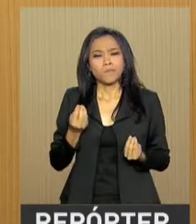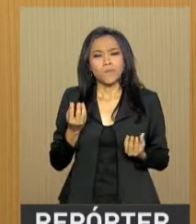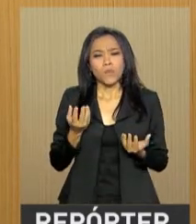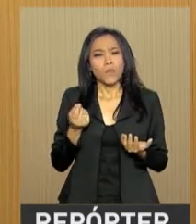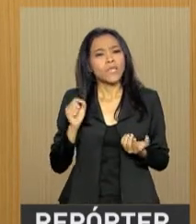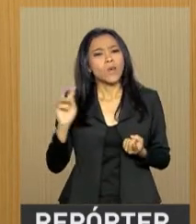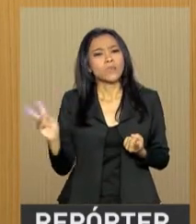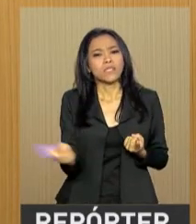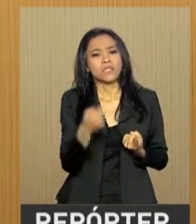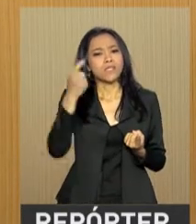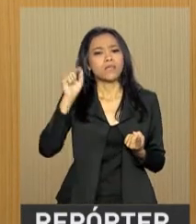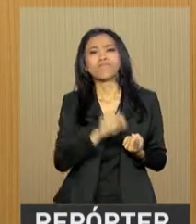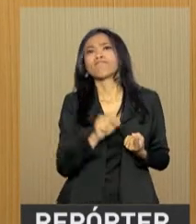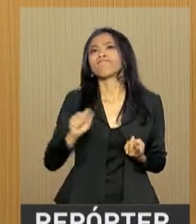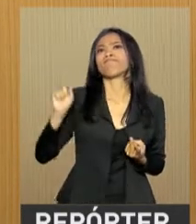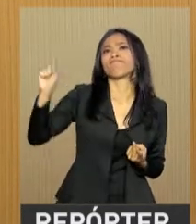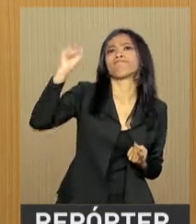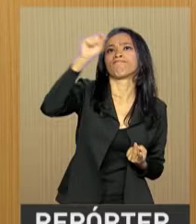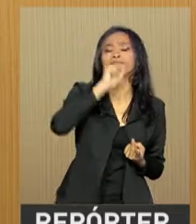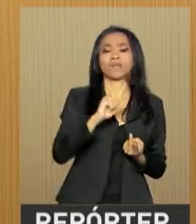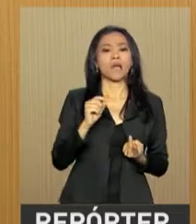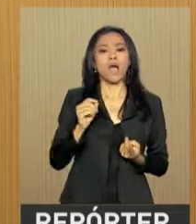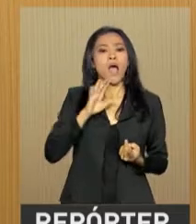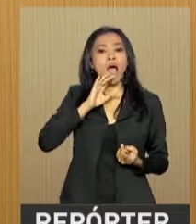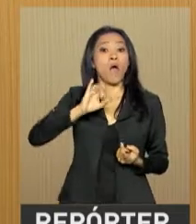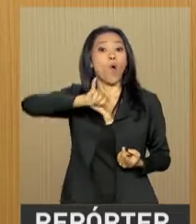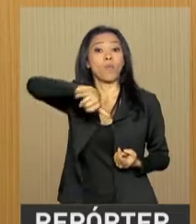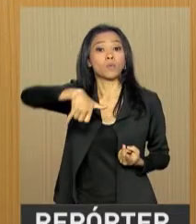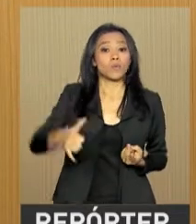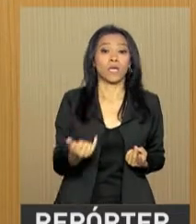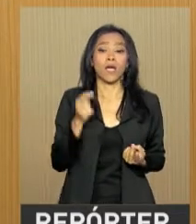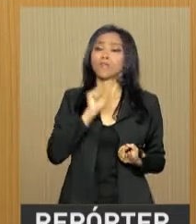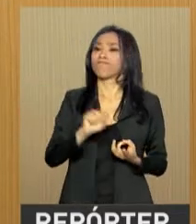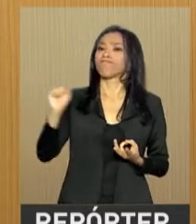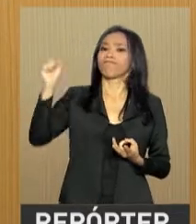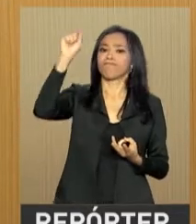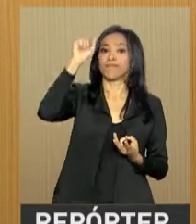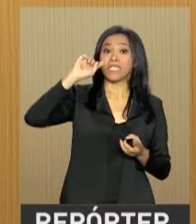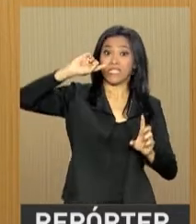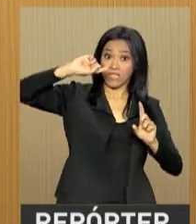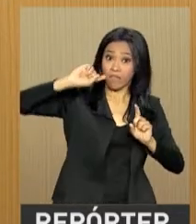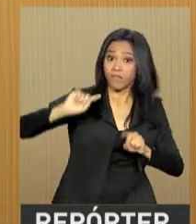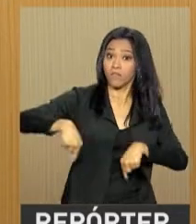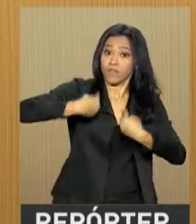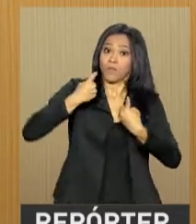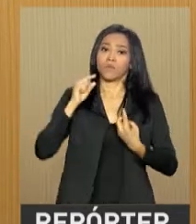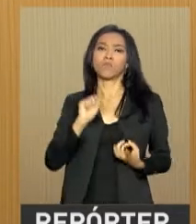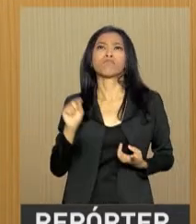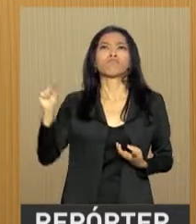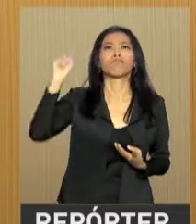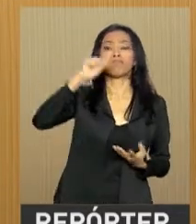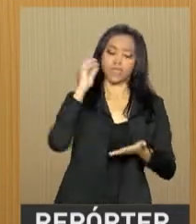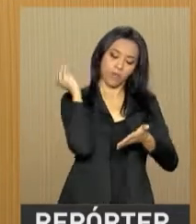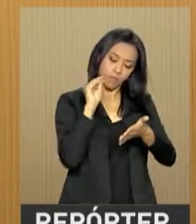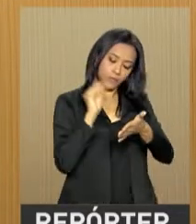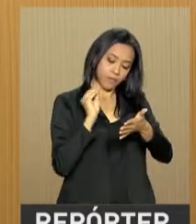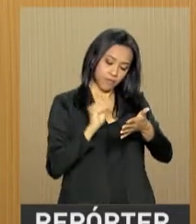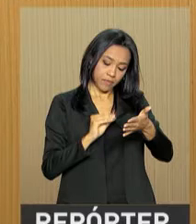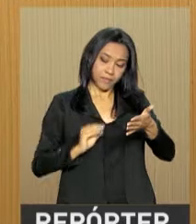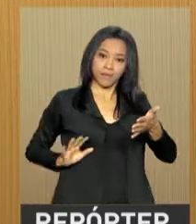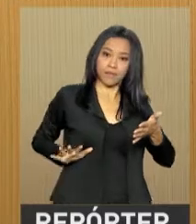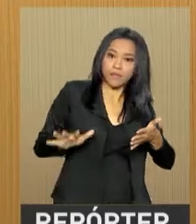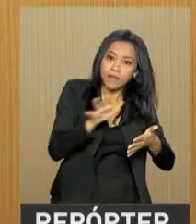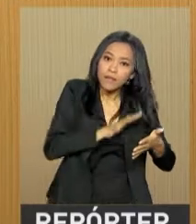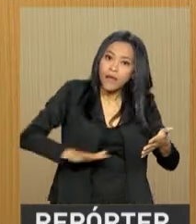quais são as grandes oportunidades os grandes desafios que a agricultura à pecuária o setor